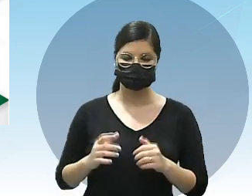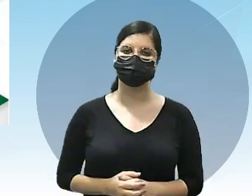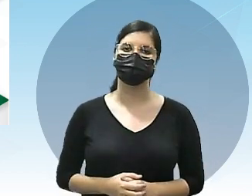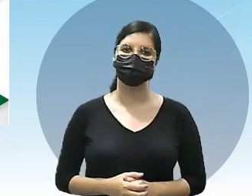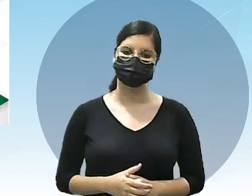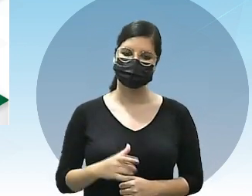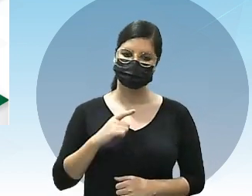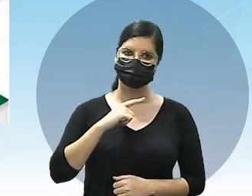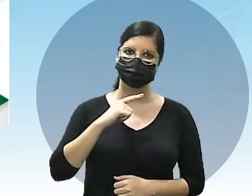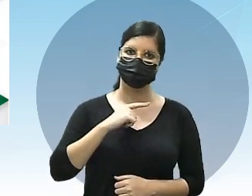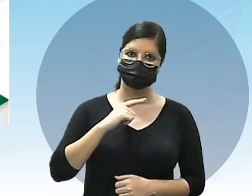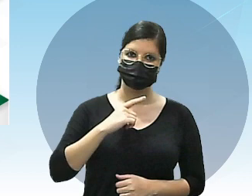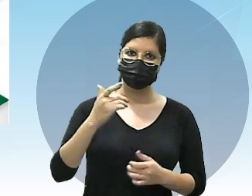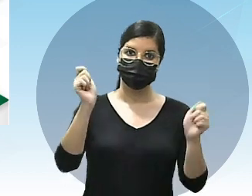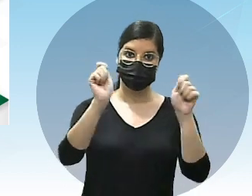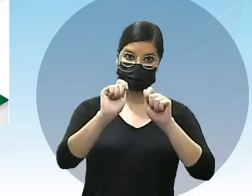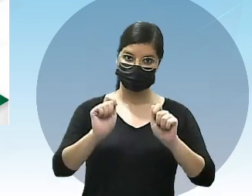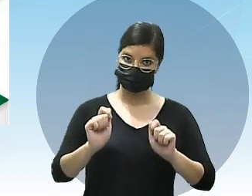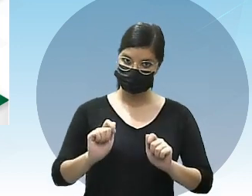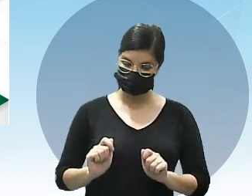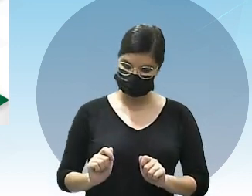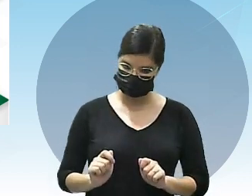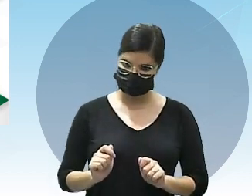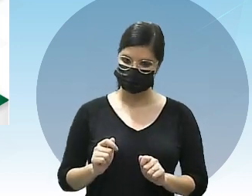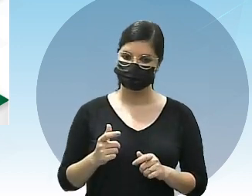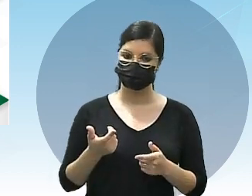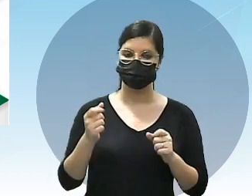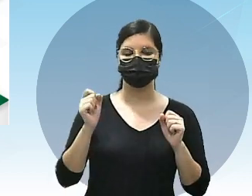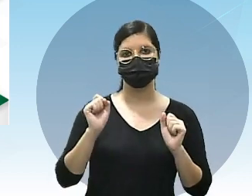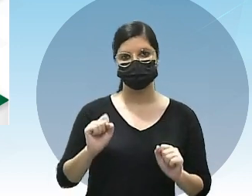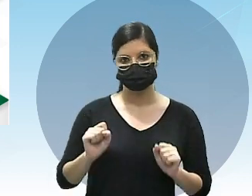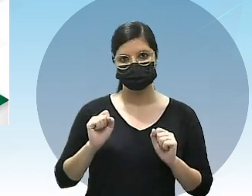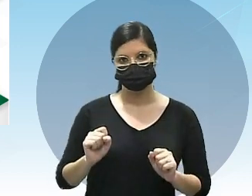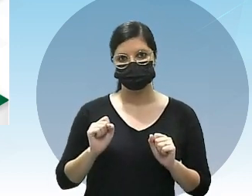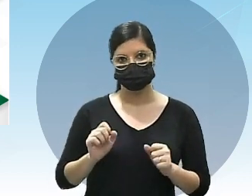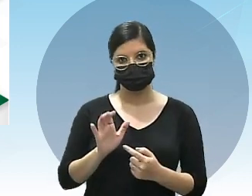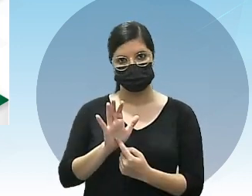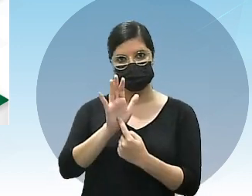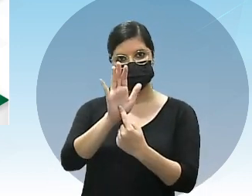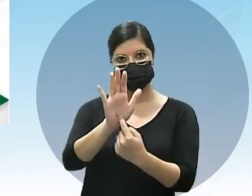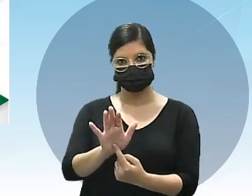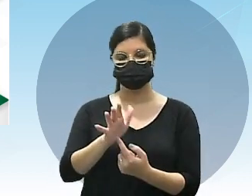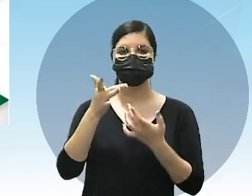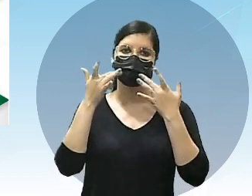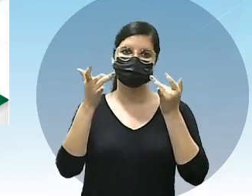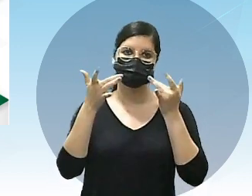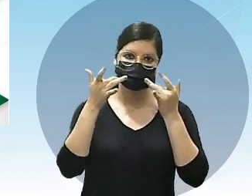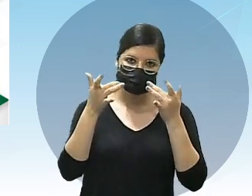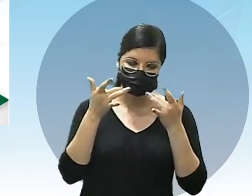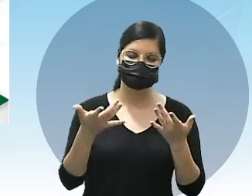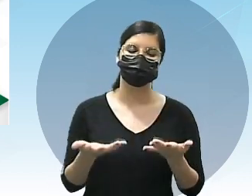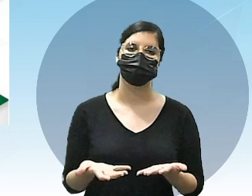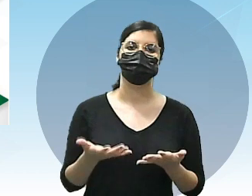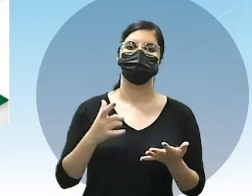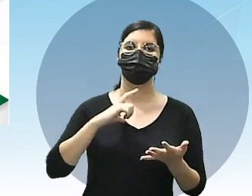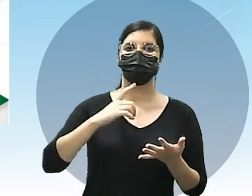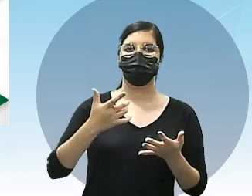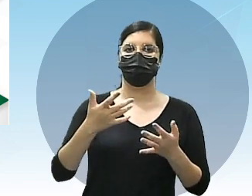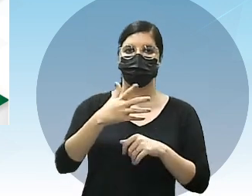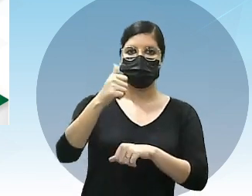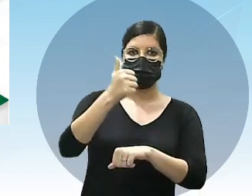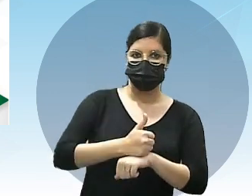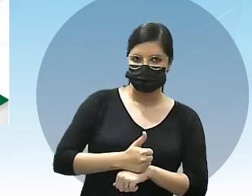Então pode existir como uma expressão artística a dança então a dança é uma dança que se apresenta no teatro é uma doença que você e